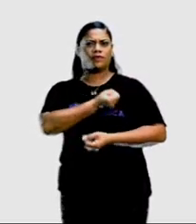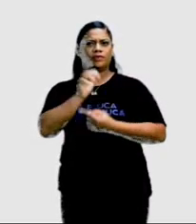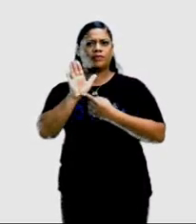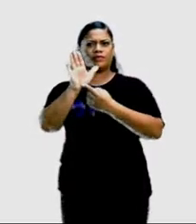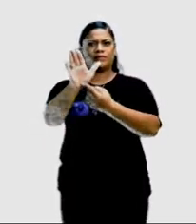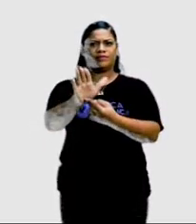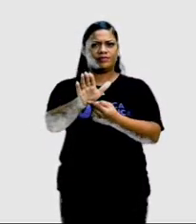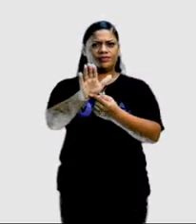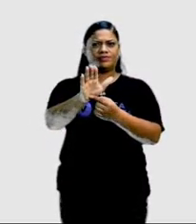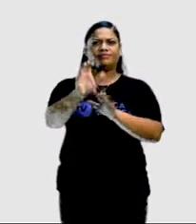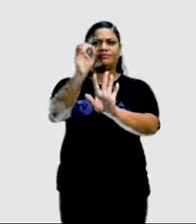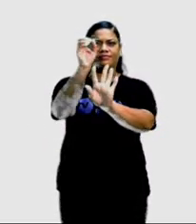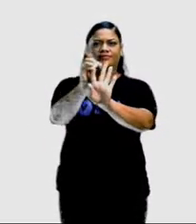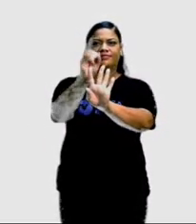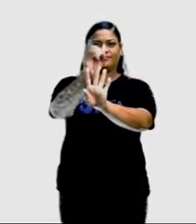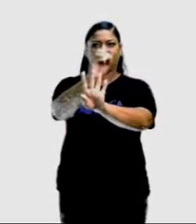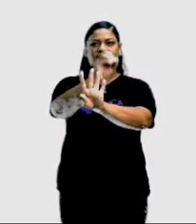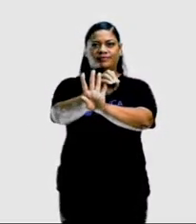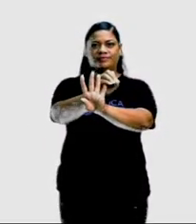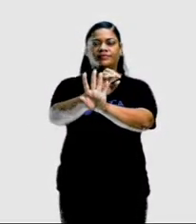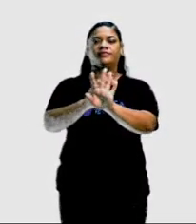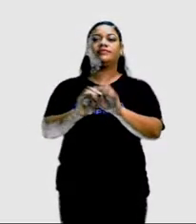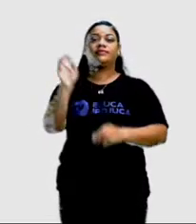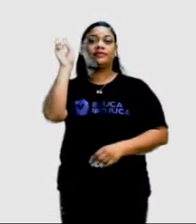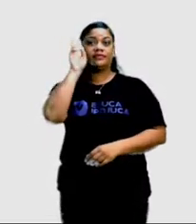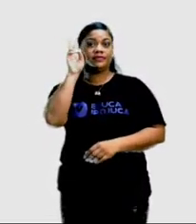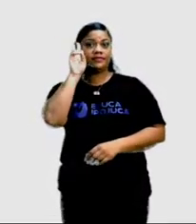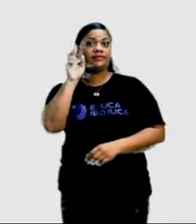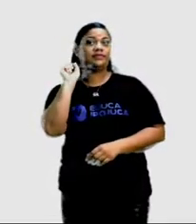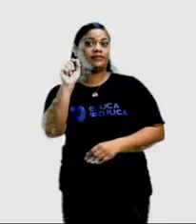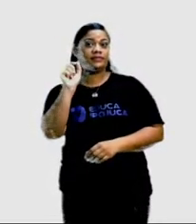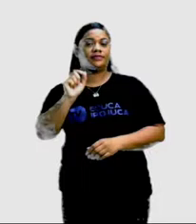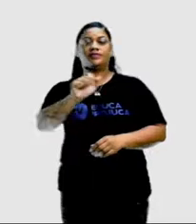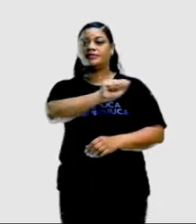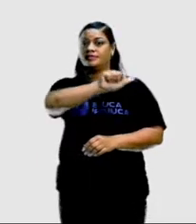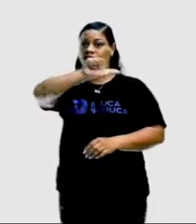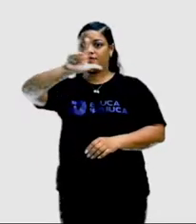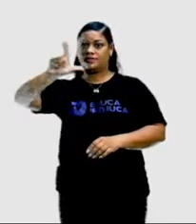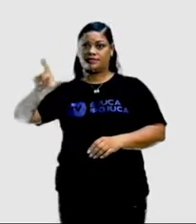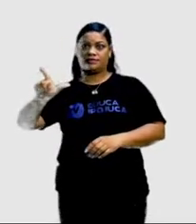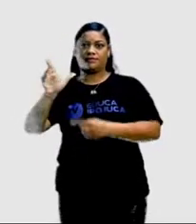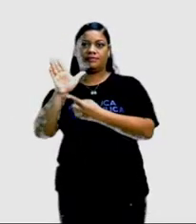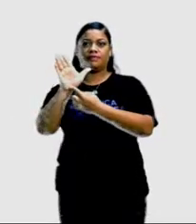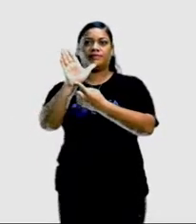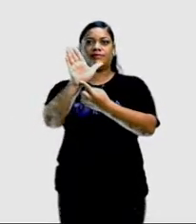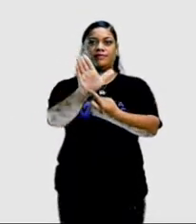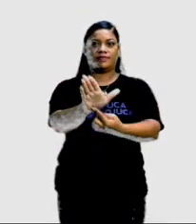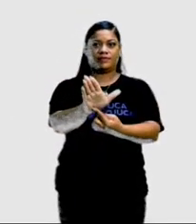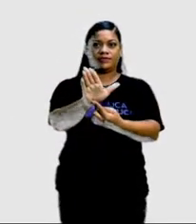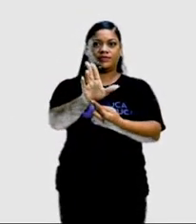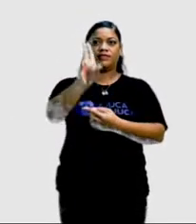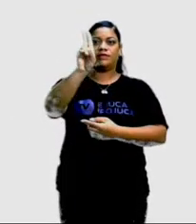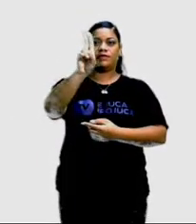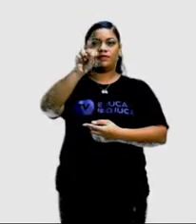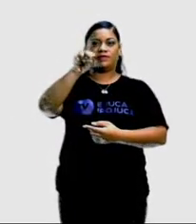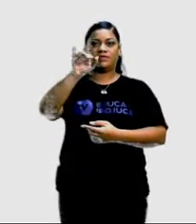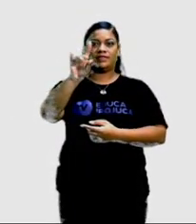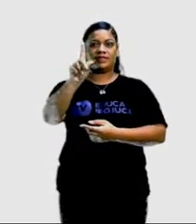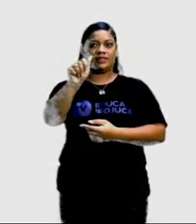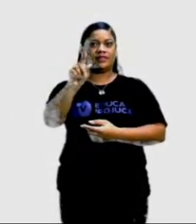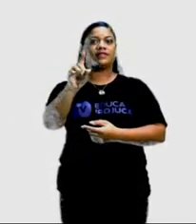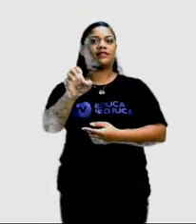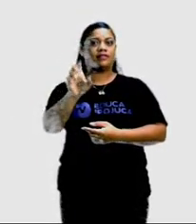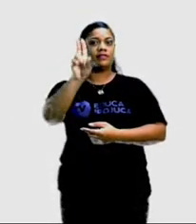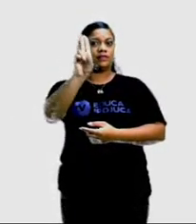no ábaco? Lembrando que as peças azuis representam as unidades e que